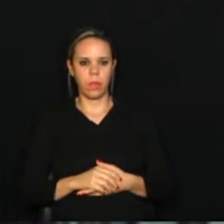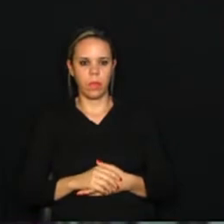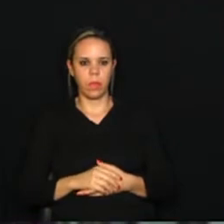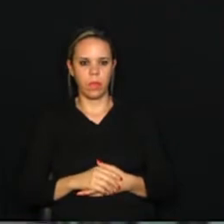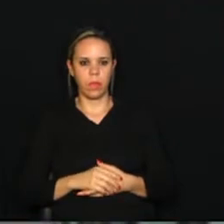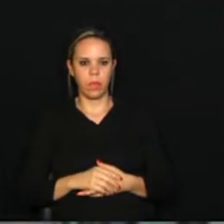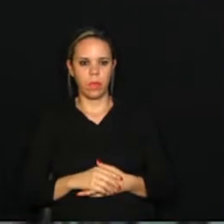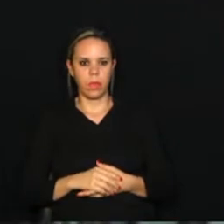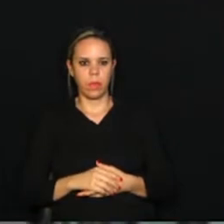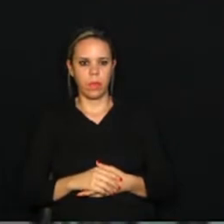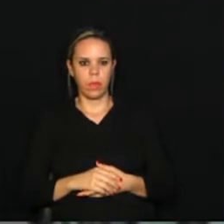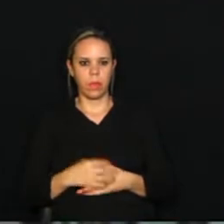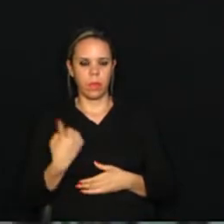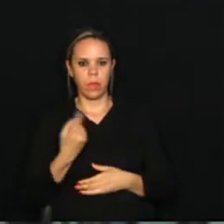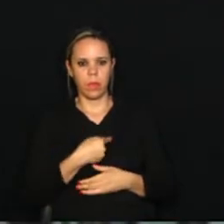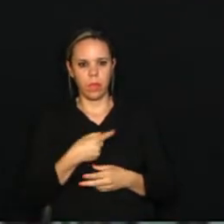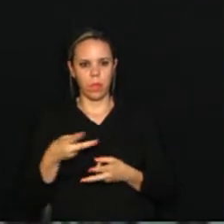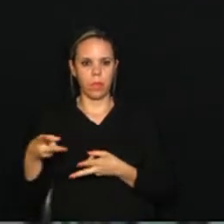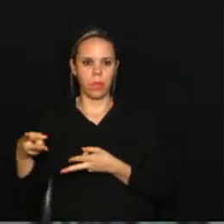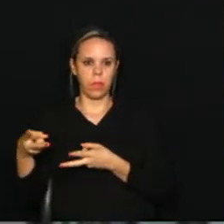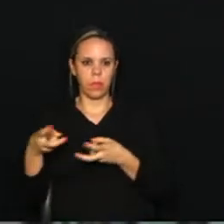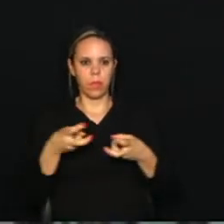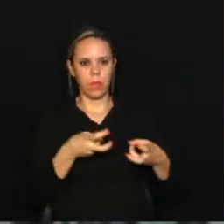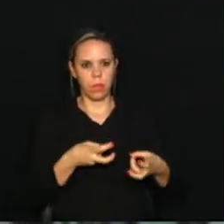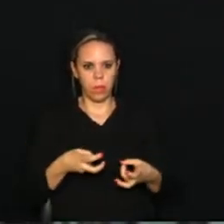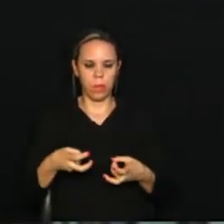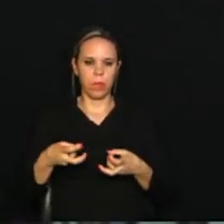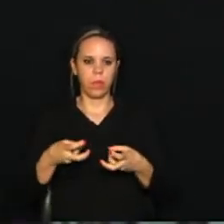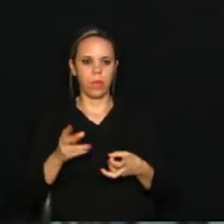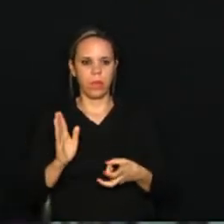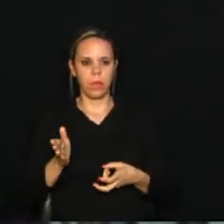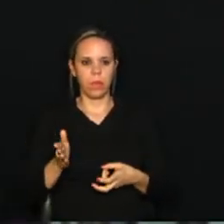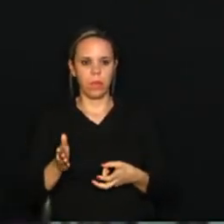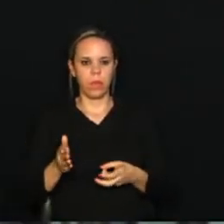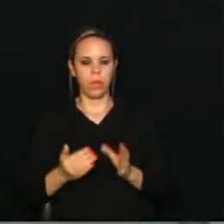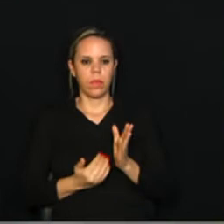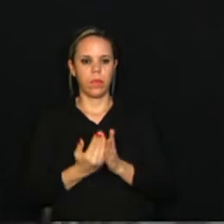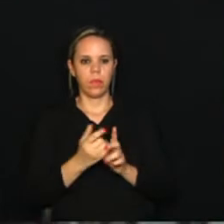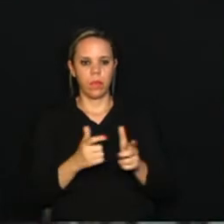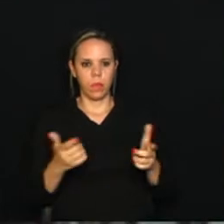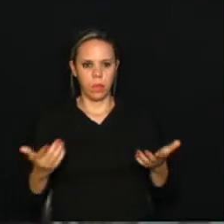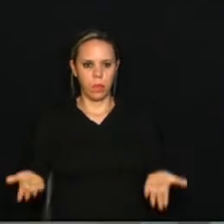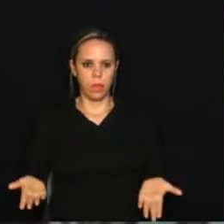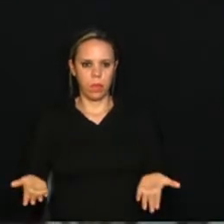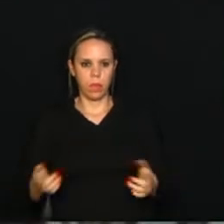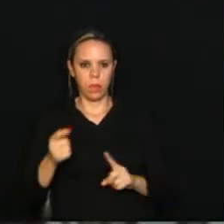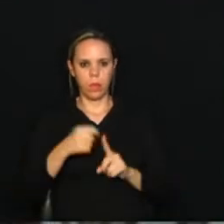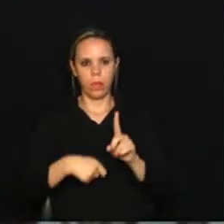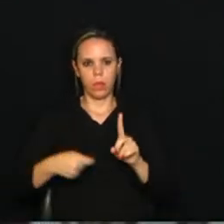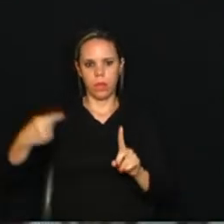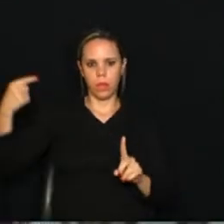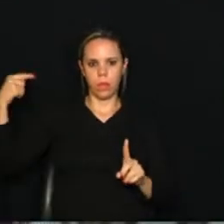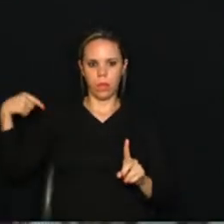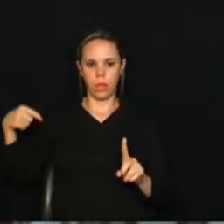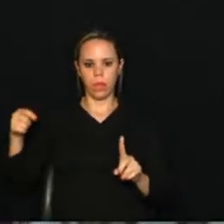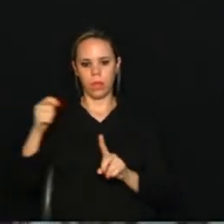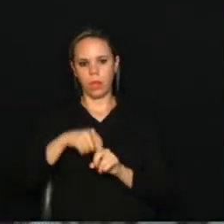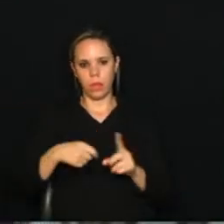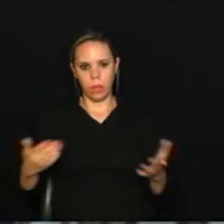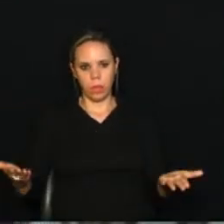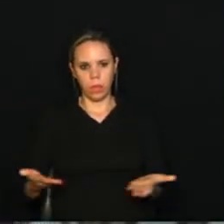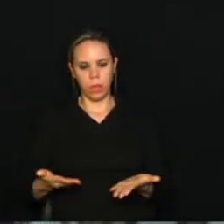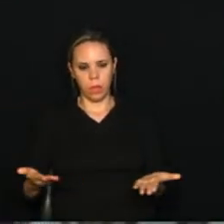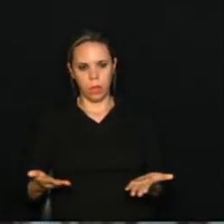Por isso que nós estamos identificando já esse crescimento do mês passado para esse mês,